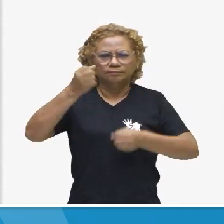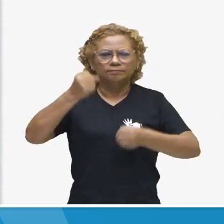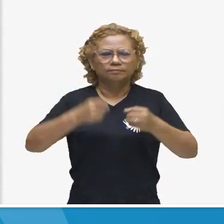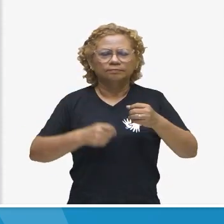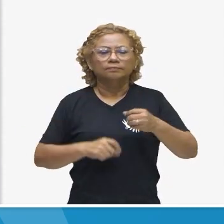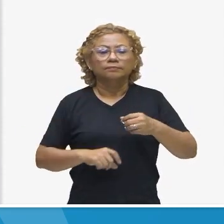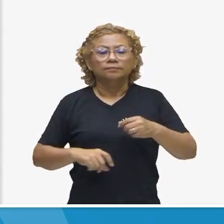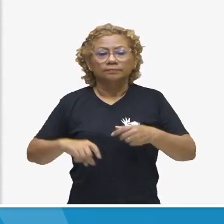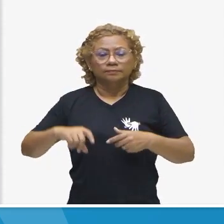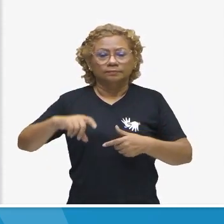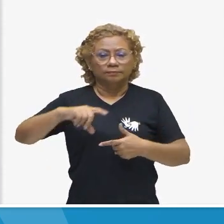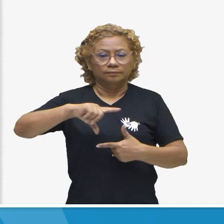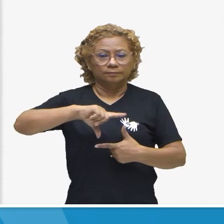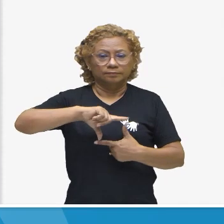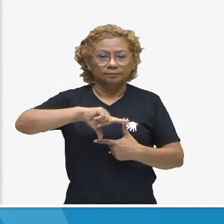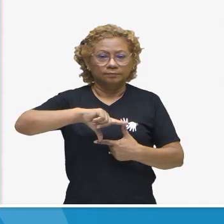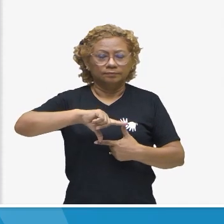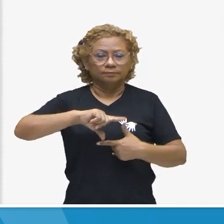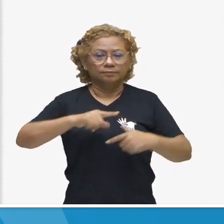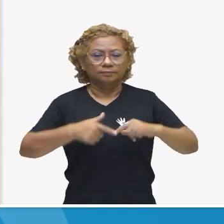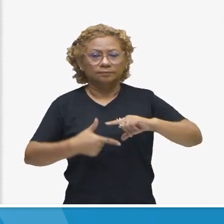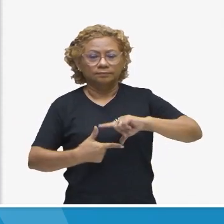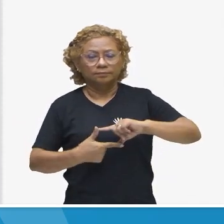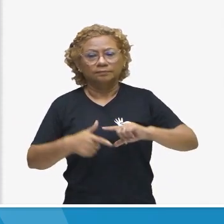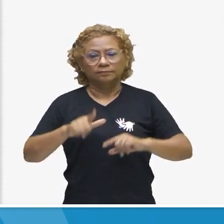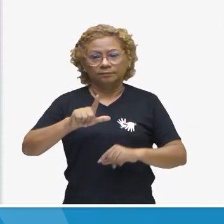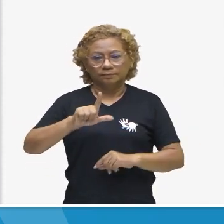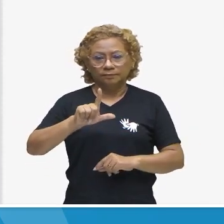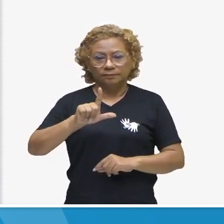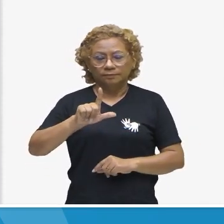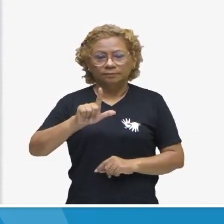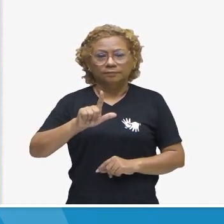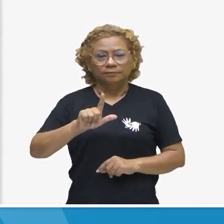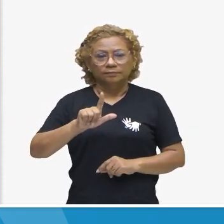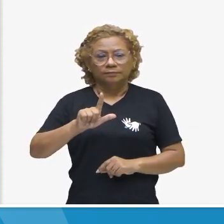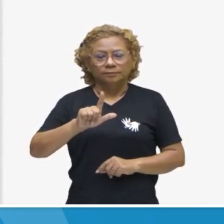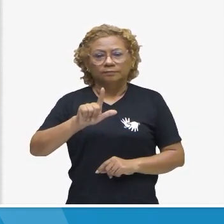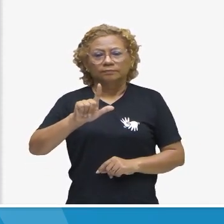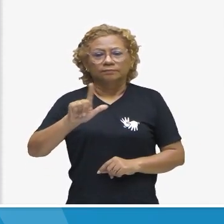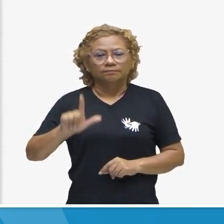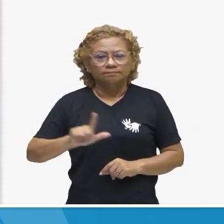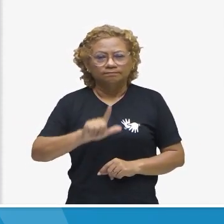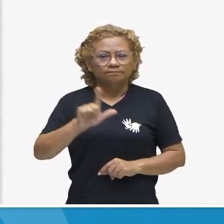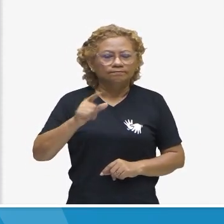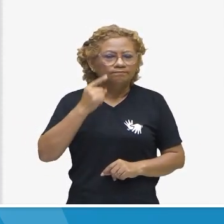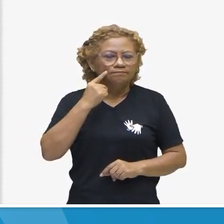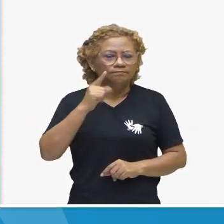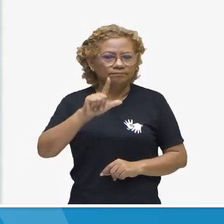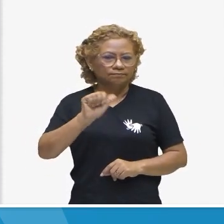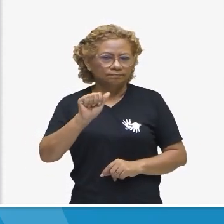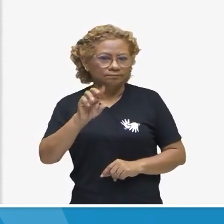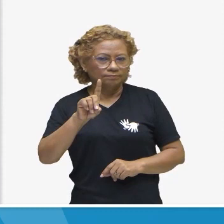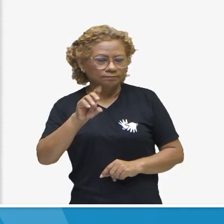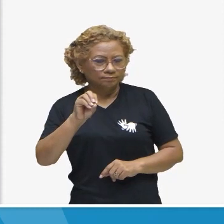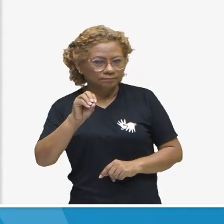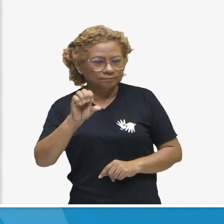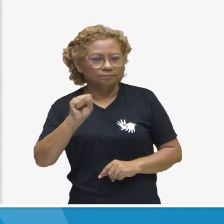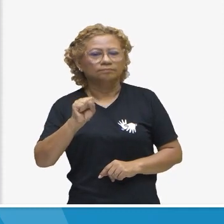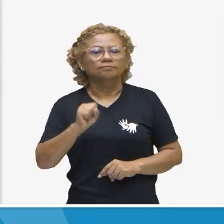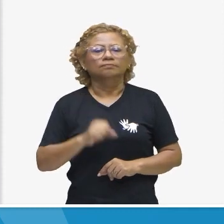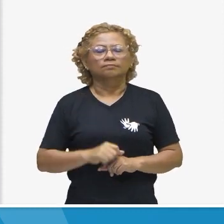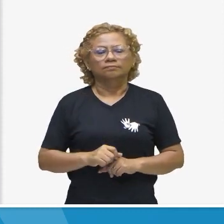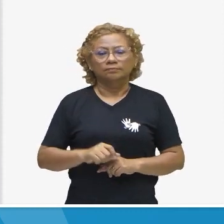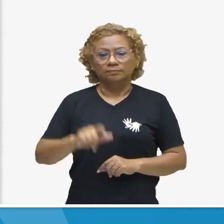projeção ortogonal sobre um plano, tá? Então, esse conteúdo de geometria nós iremos trabalhar aqui de forma